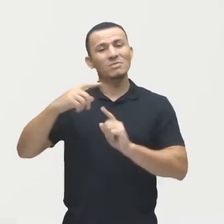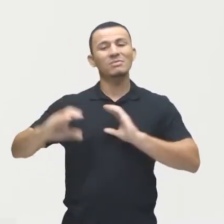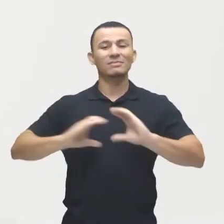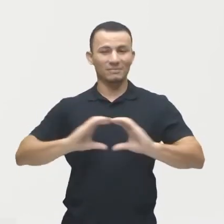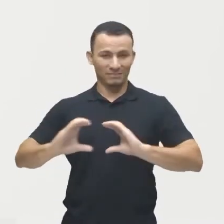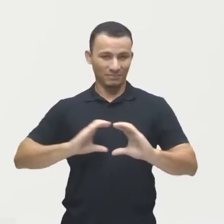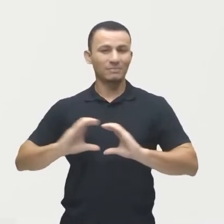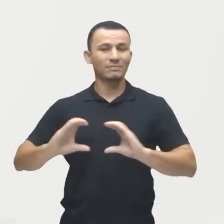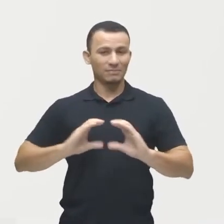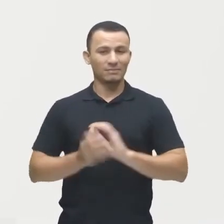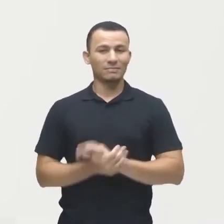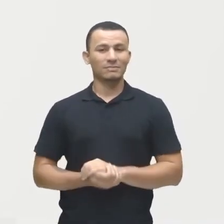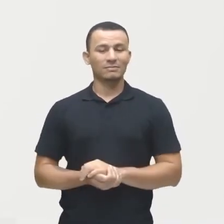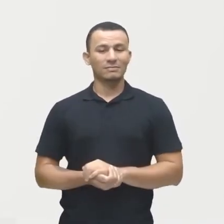acontecendo.